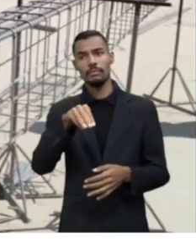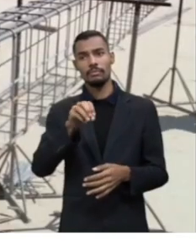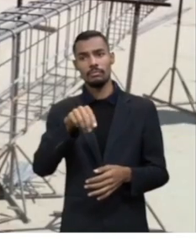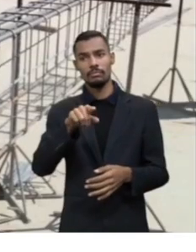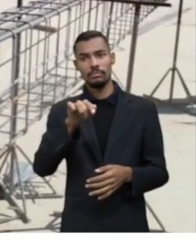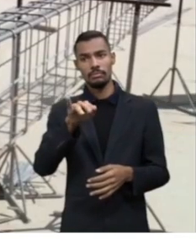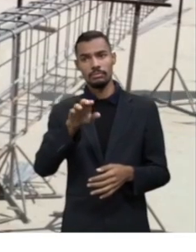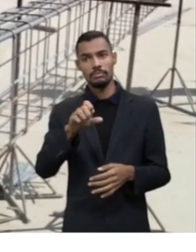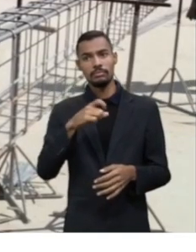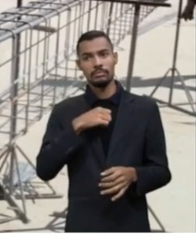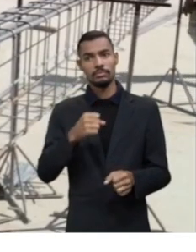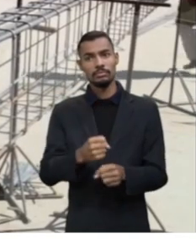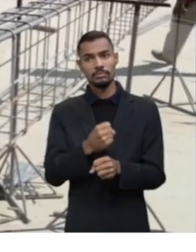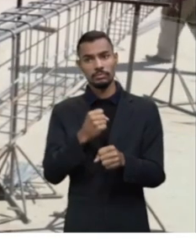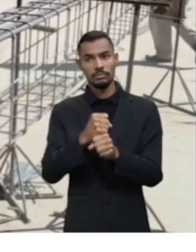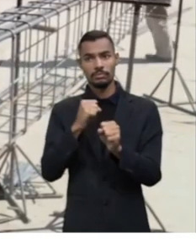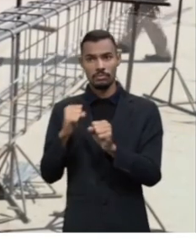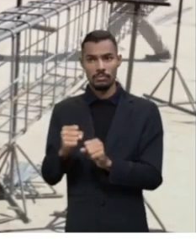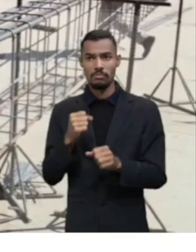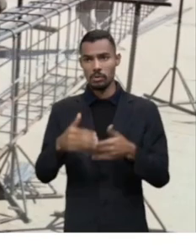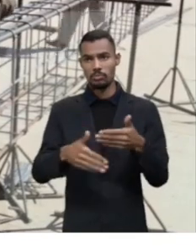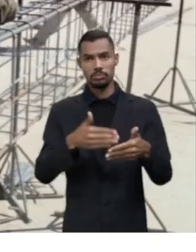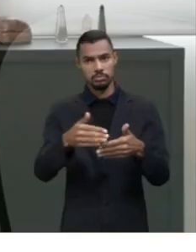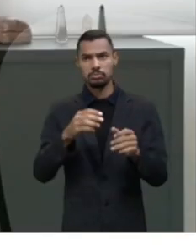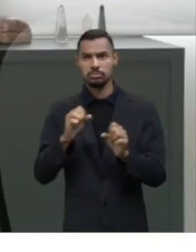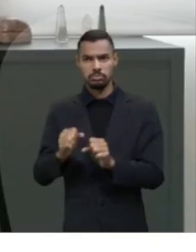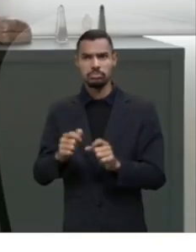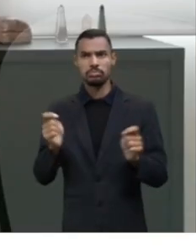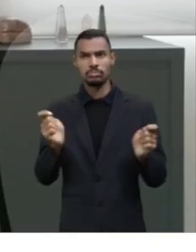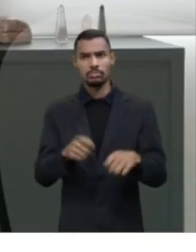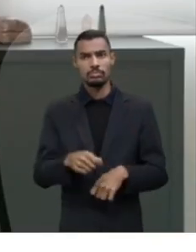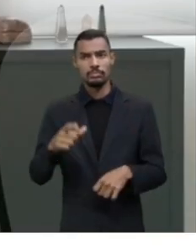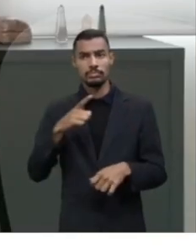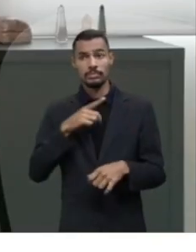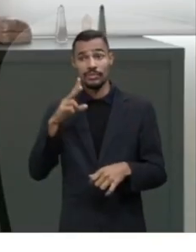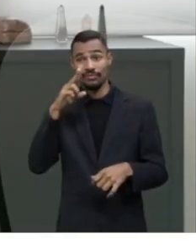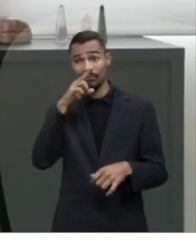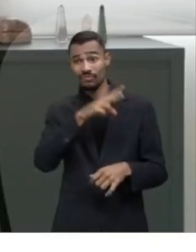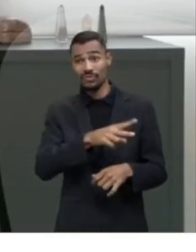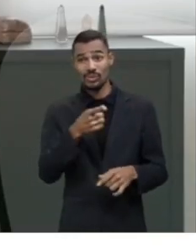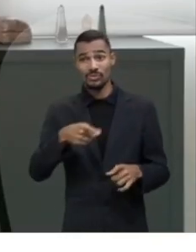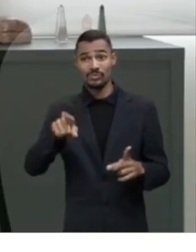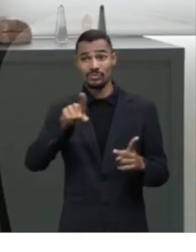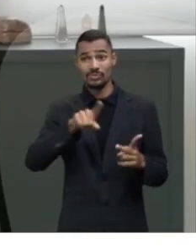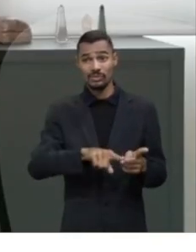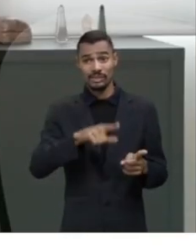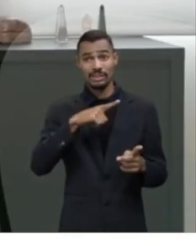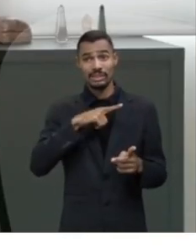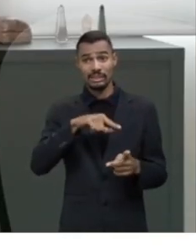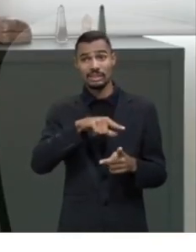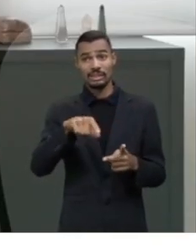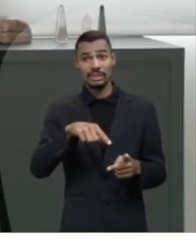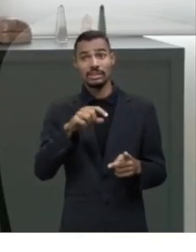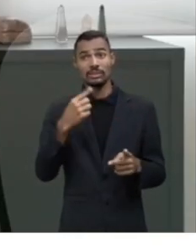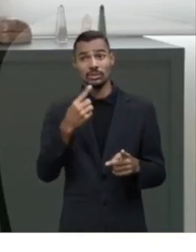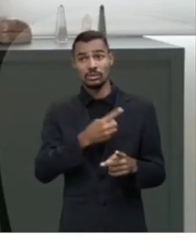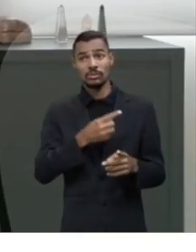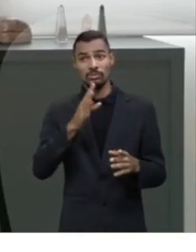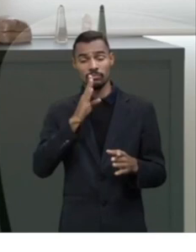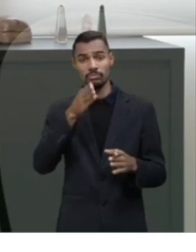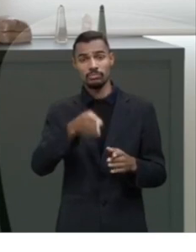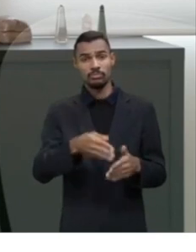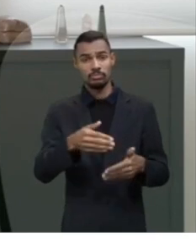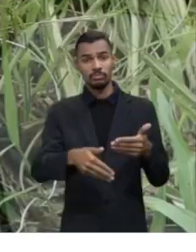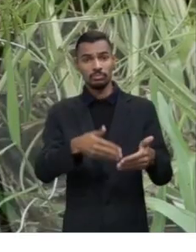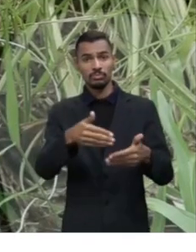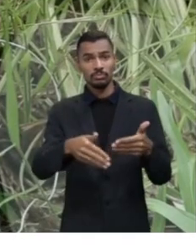recomenda que a obra pode prosseguir normalmente, tá? Forte anomalia ou dano, a gente já recomenda que